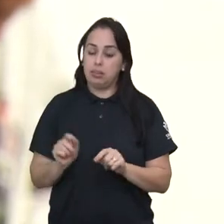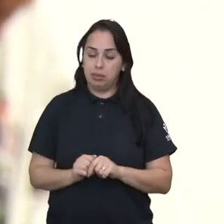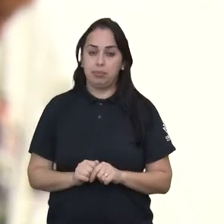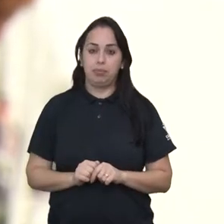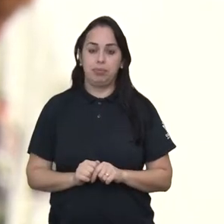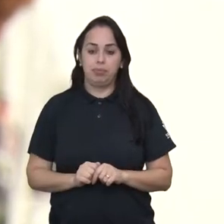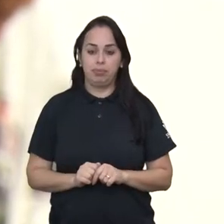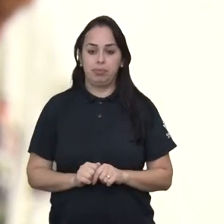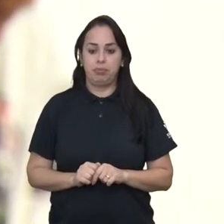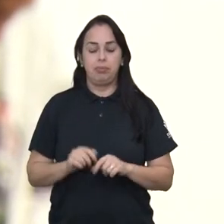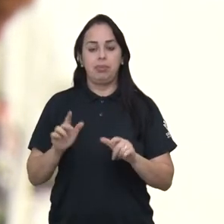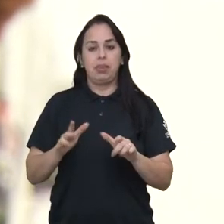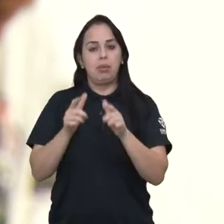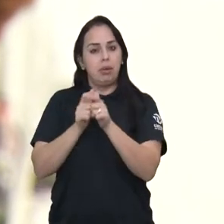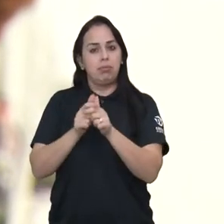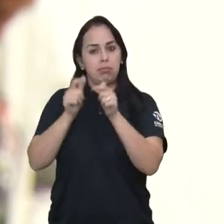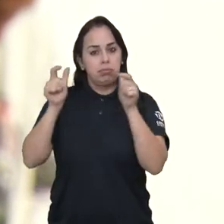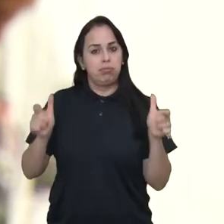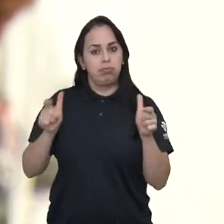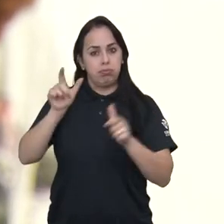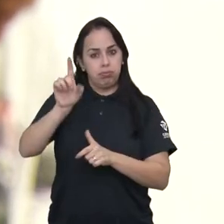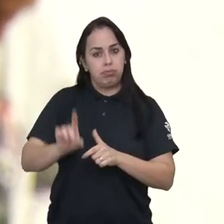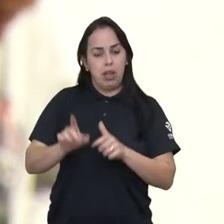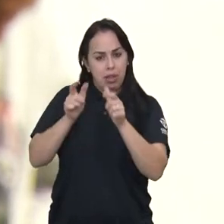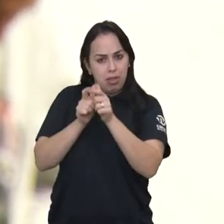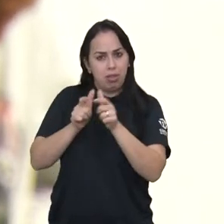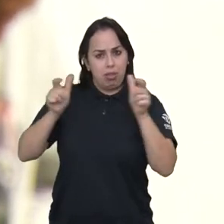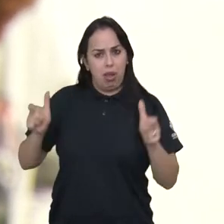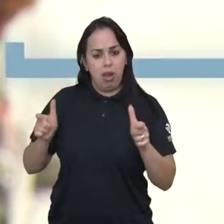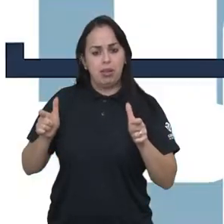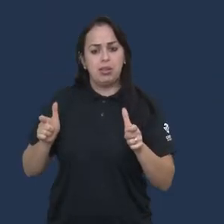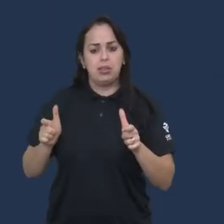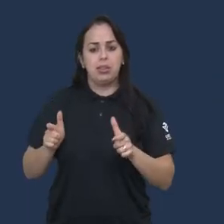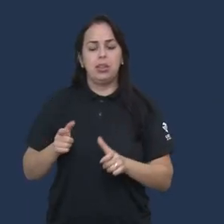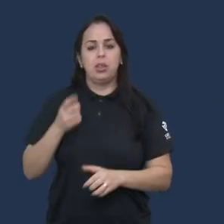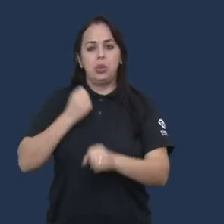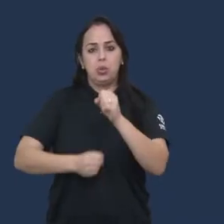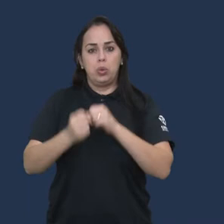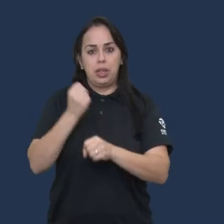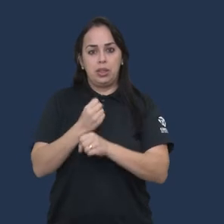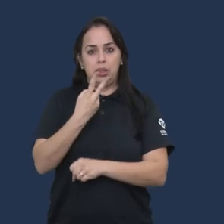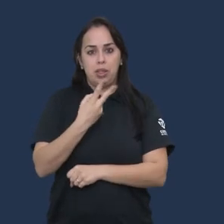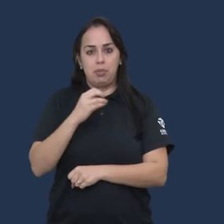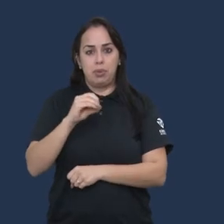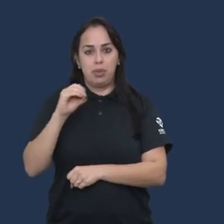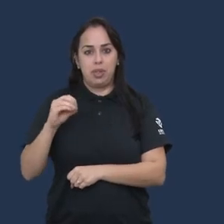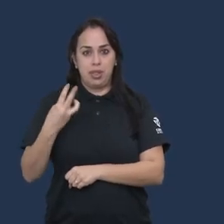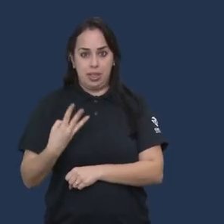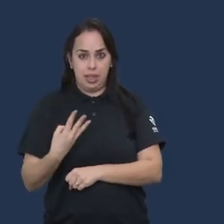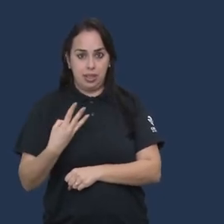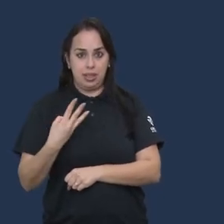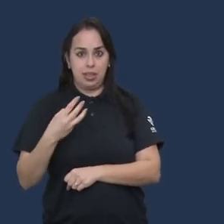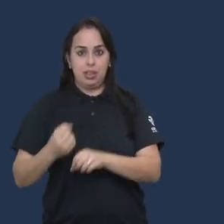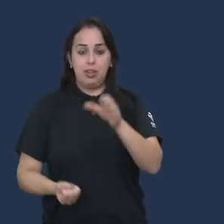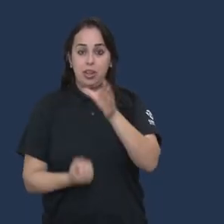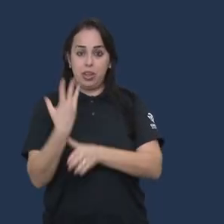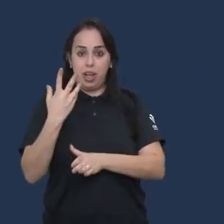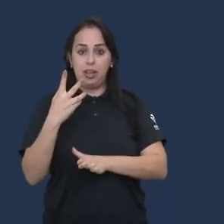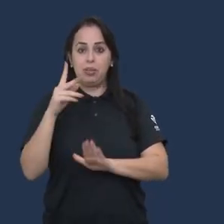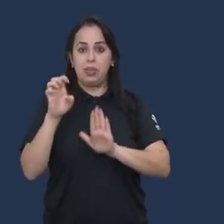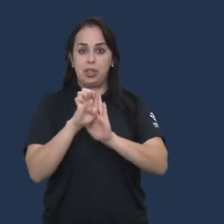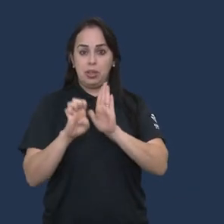idoso e para ampliar os direitos dessa parcela da população em 2003 foi criado no nosso país o